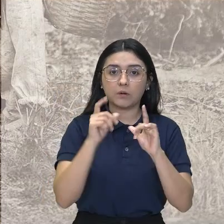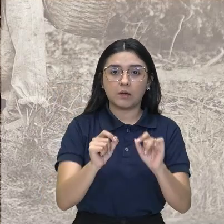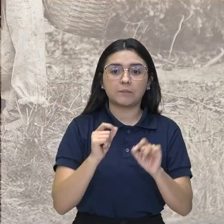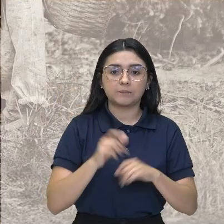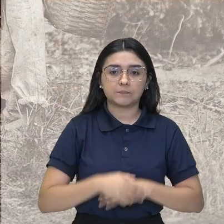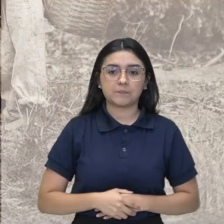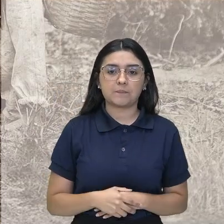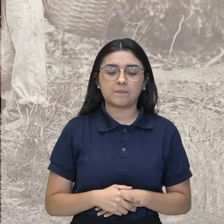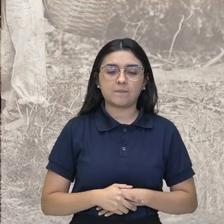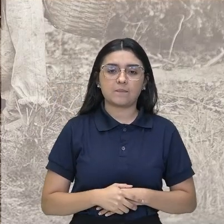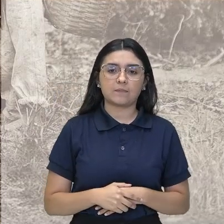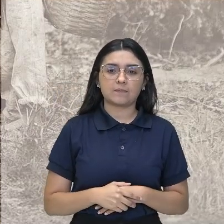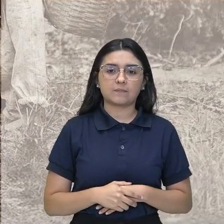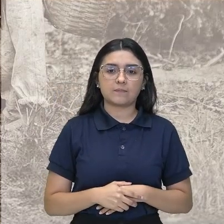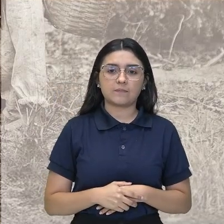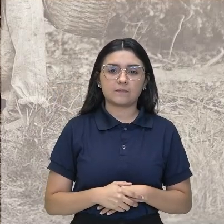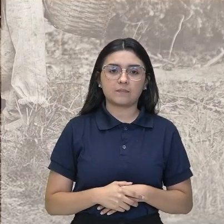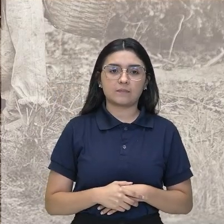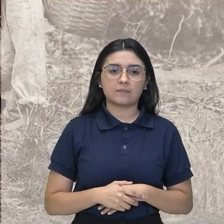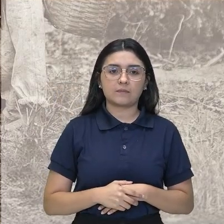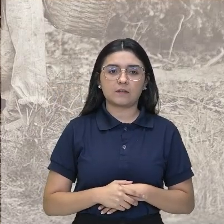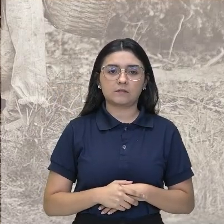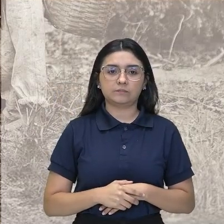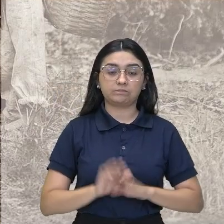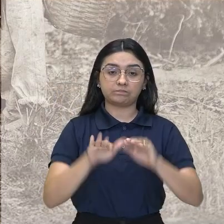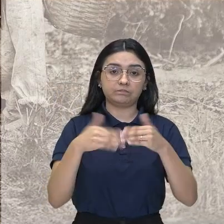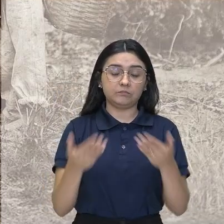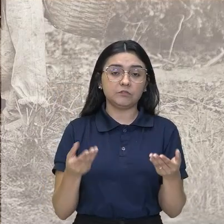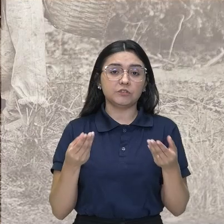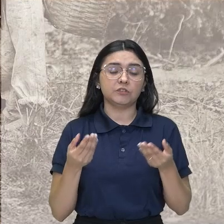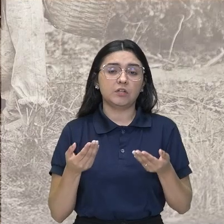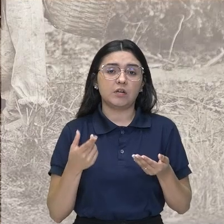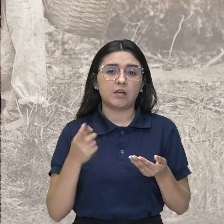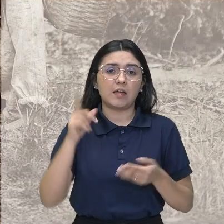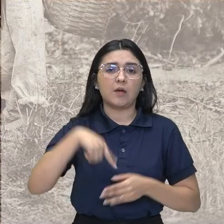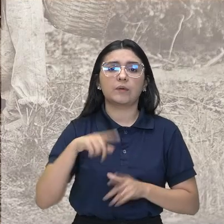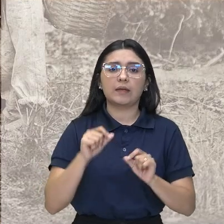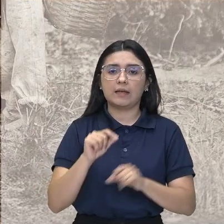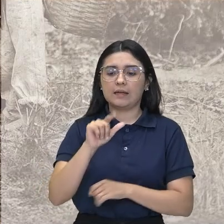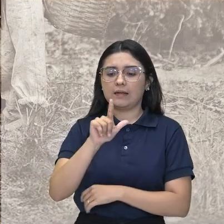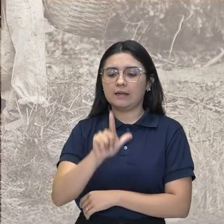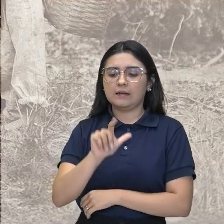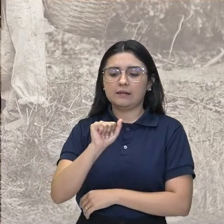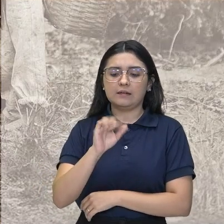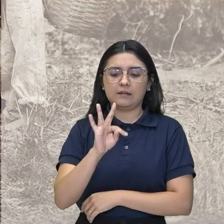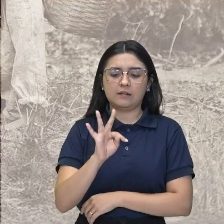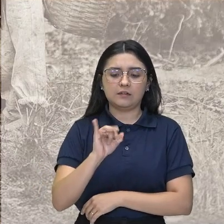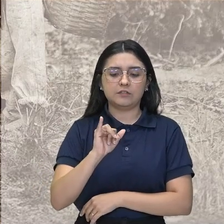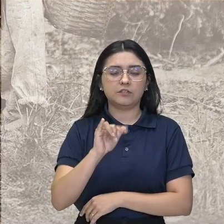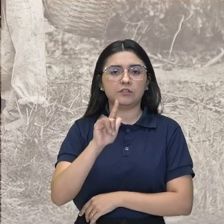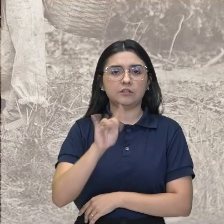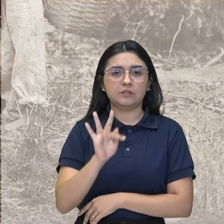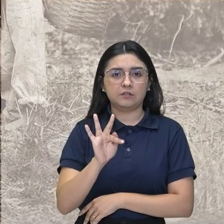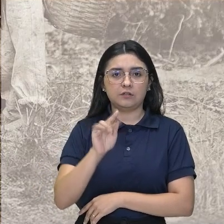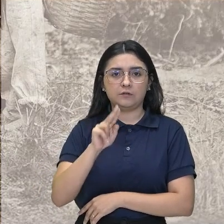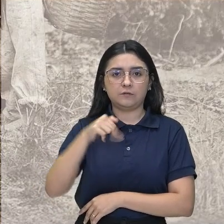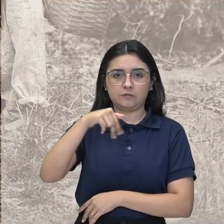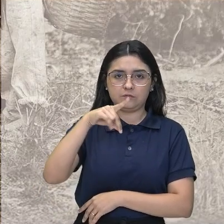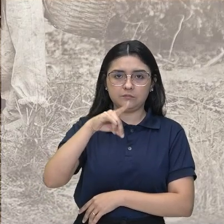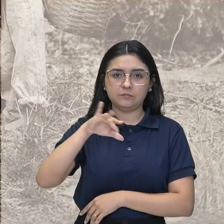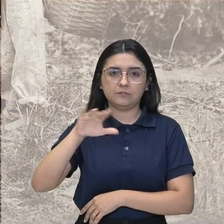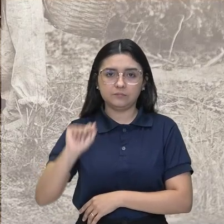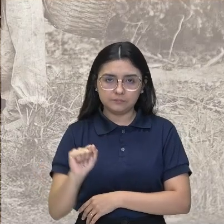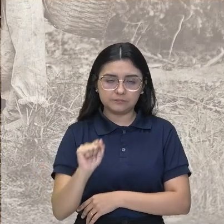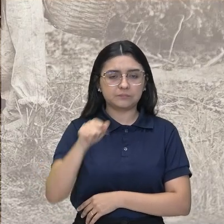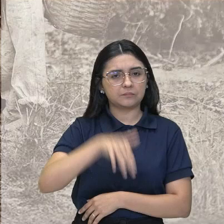basicamente fica bases ao que a gente vai vivenciar como o latifúndio, como, de certa forma, a propriedade